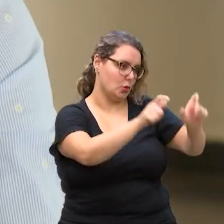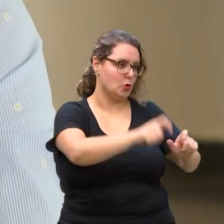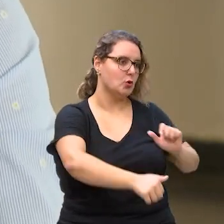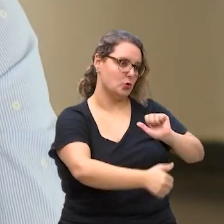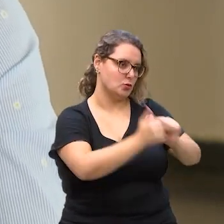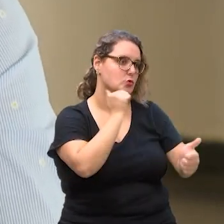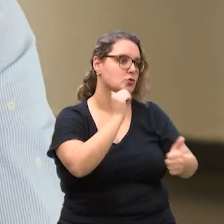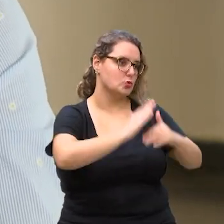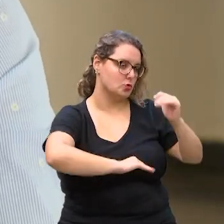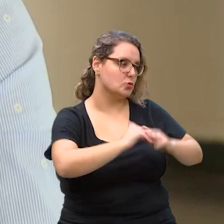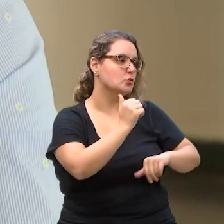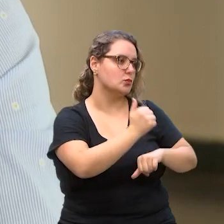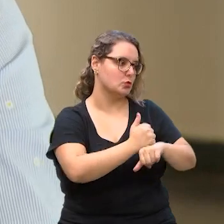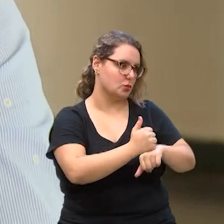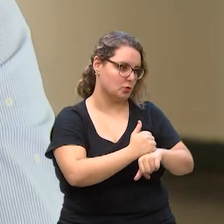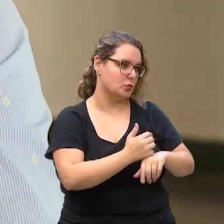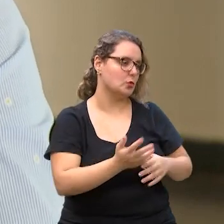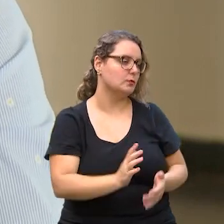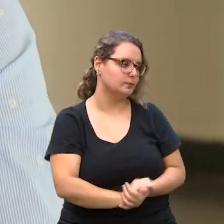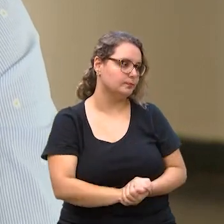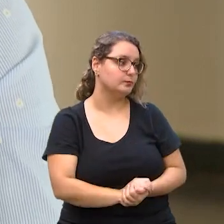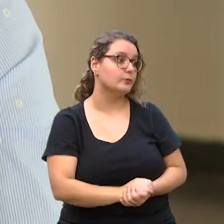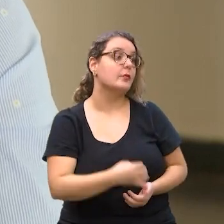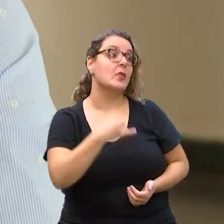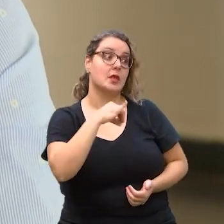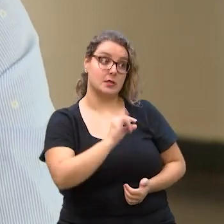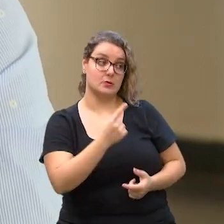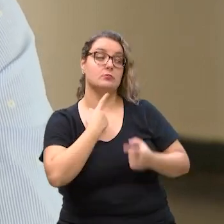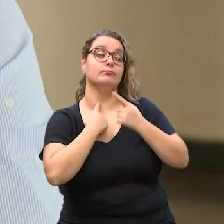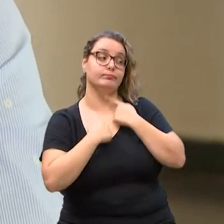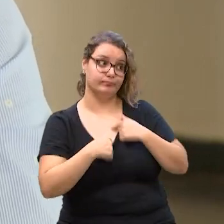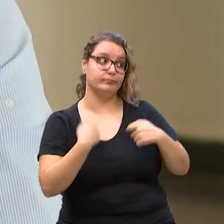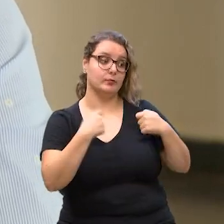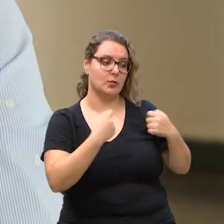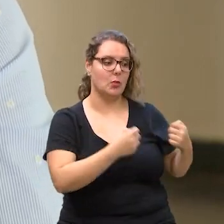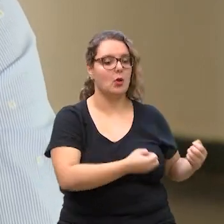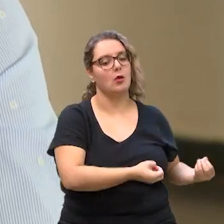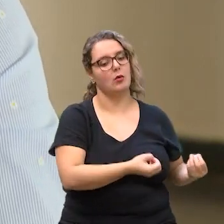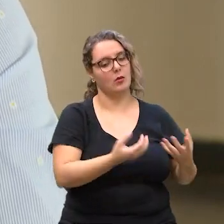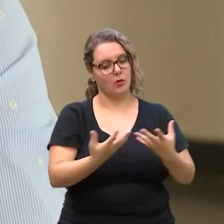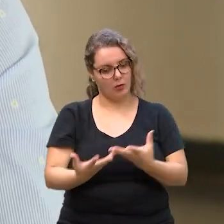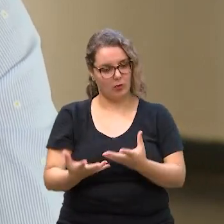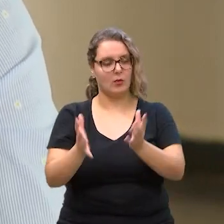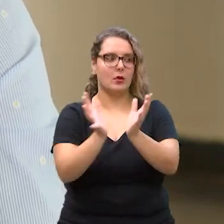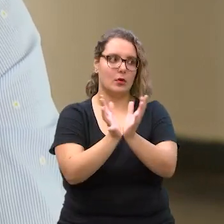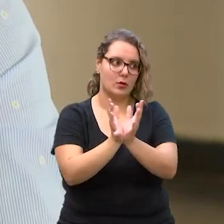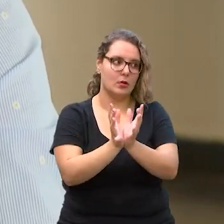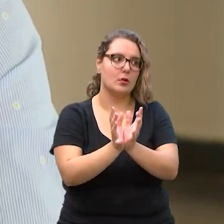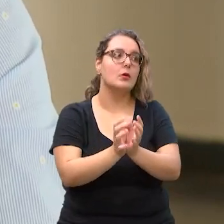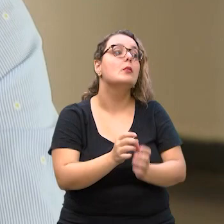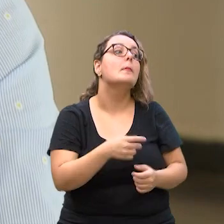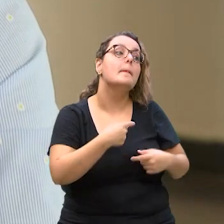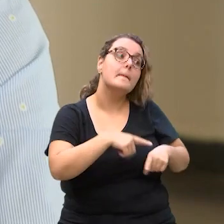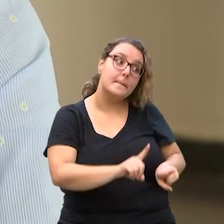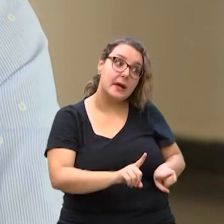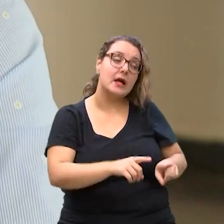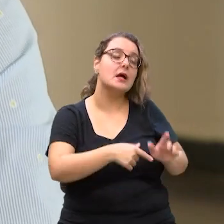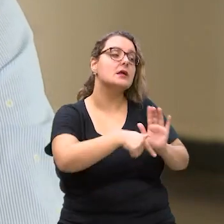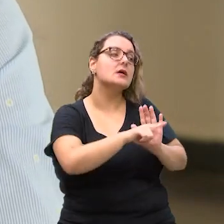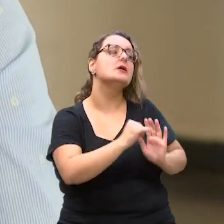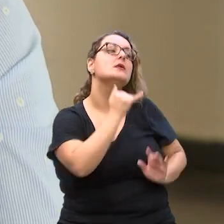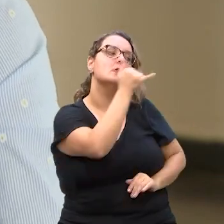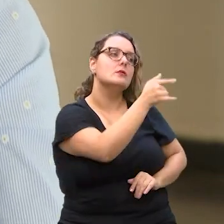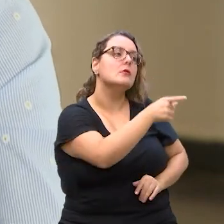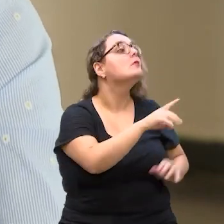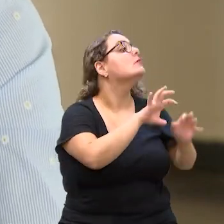muito conversado com o atleta. Se eu vejo que há uma necessidade de que isso seja passado para a comissão, eu informo, eu falo, olha, eu vou falar dessa forma e dessa